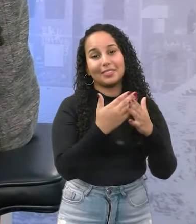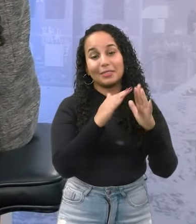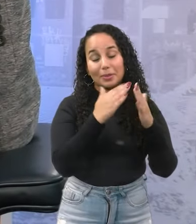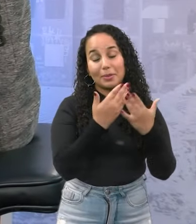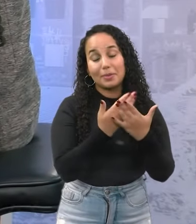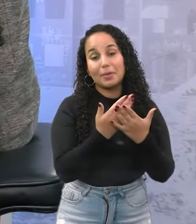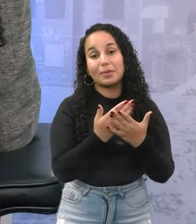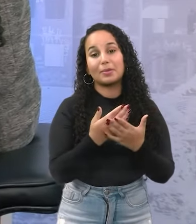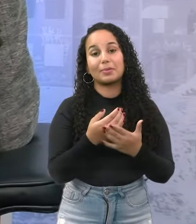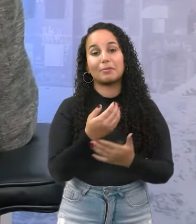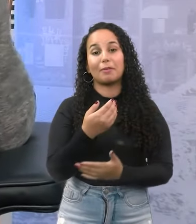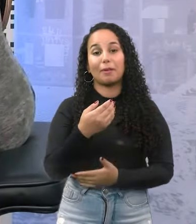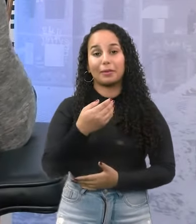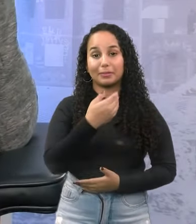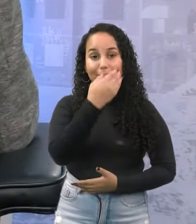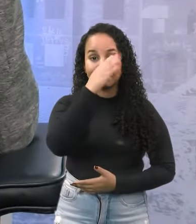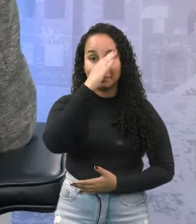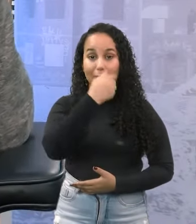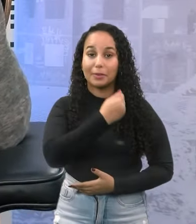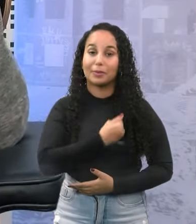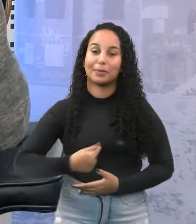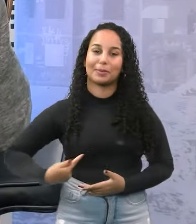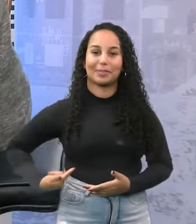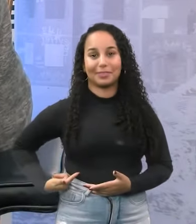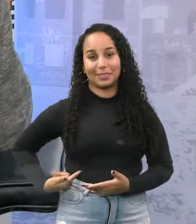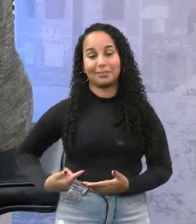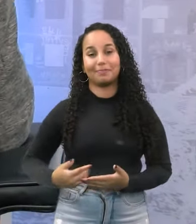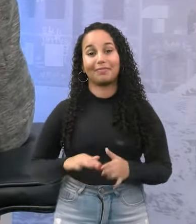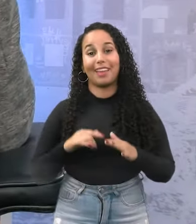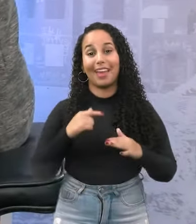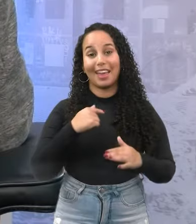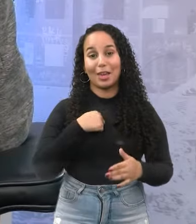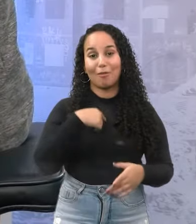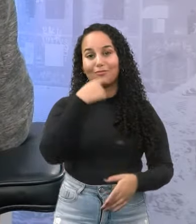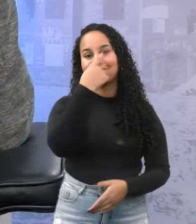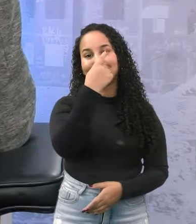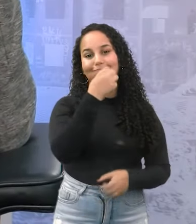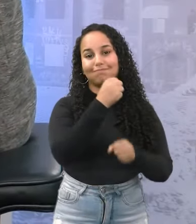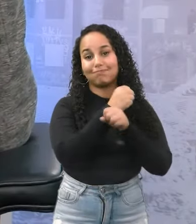Escolar Américo René Jeanette. E no primeiro ano eu fui